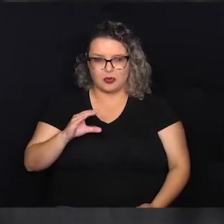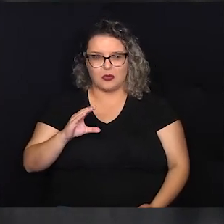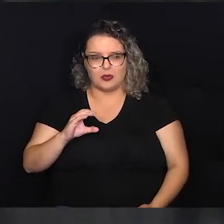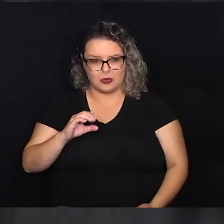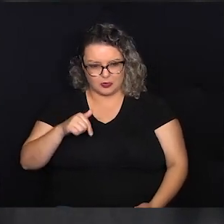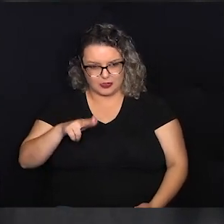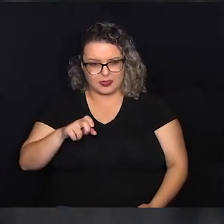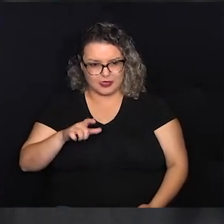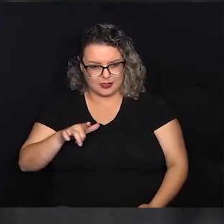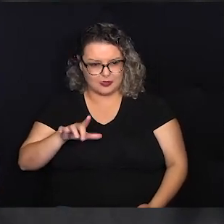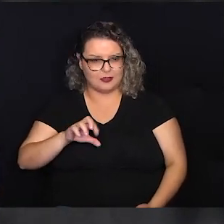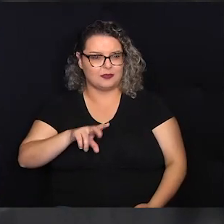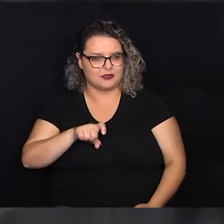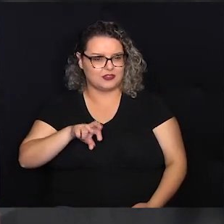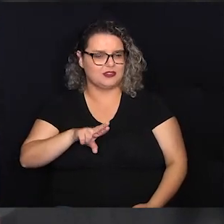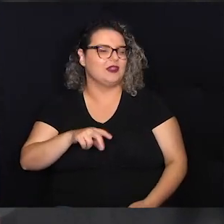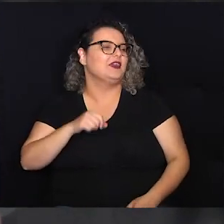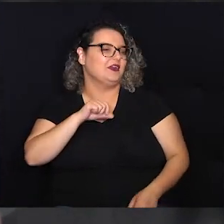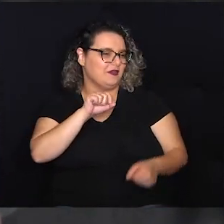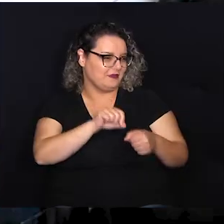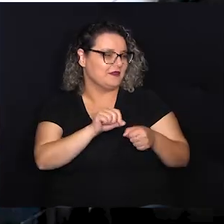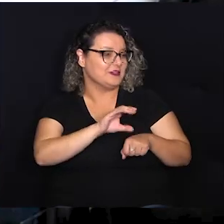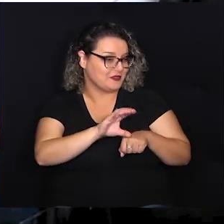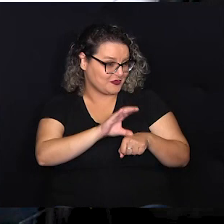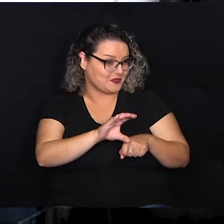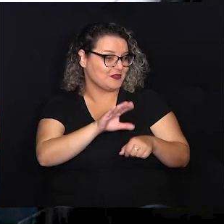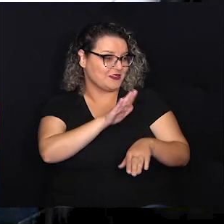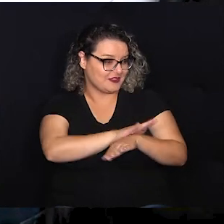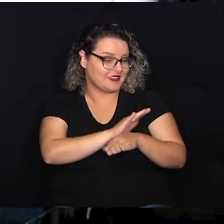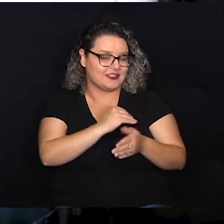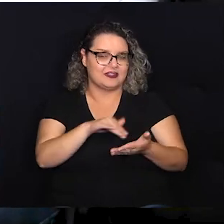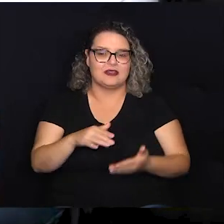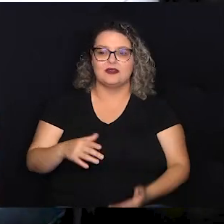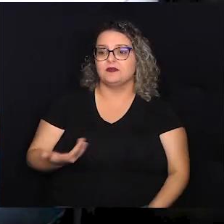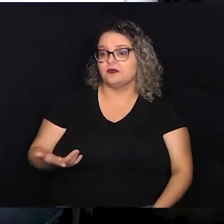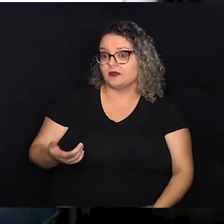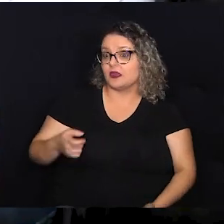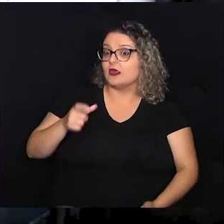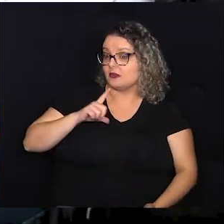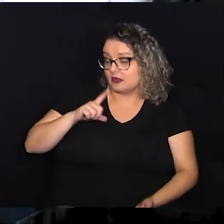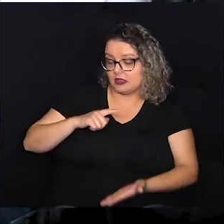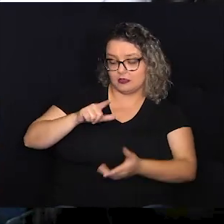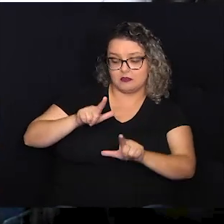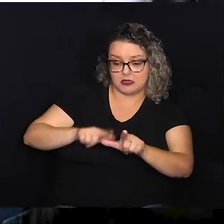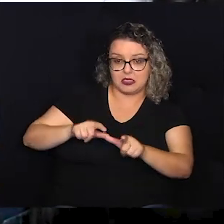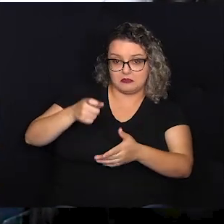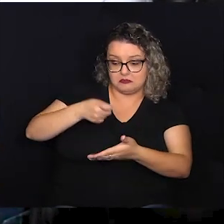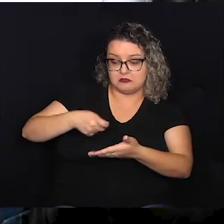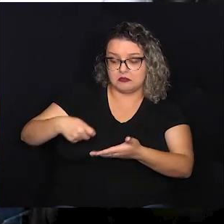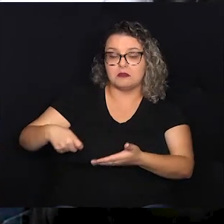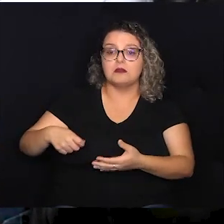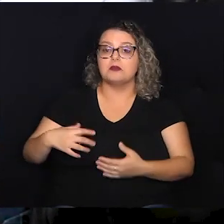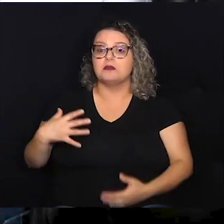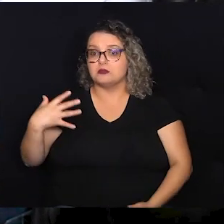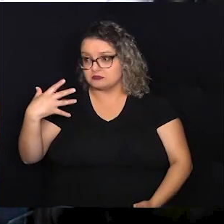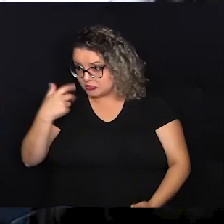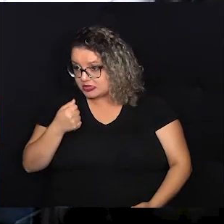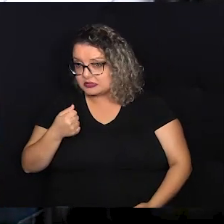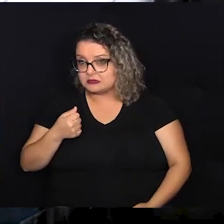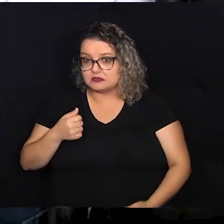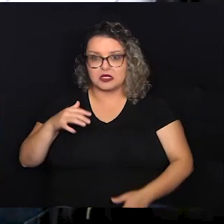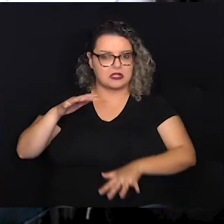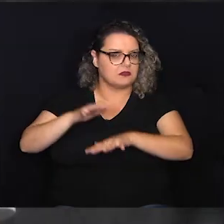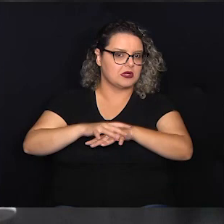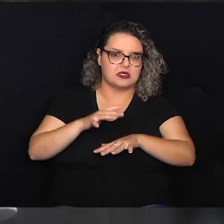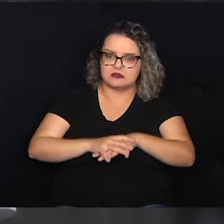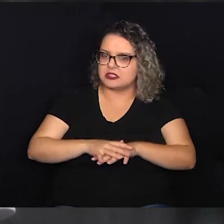de escritório, ser contínuo num banco. Eu fiz curso de auxiliar de escritório. Então, o que acontece? Modéstia à parte, eu tenho uma letra, uma caligrafia